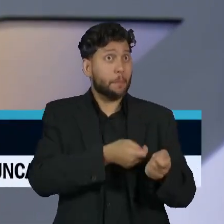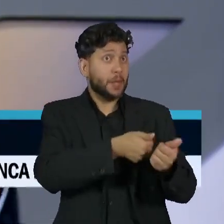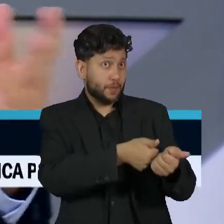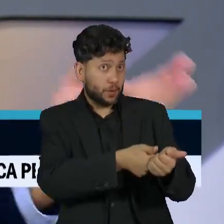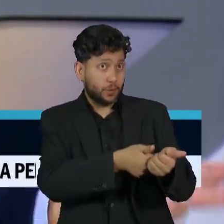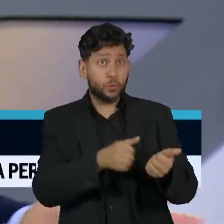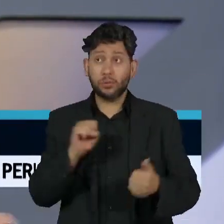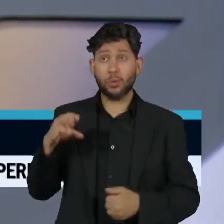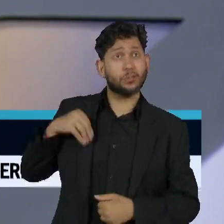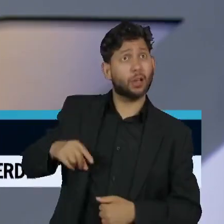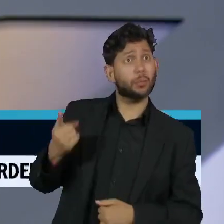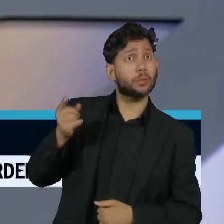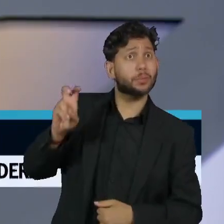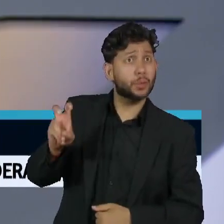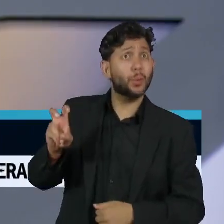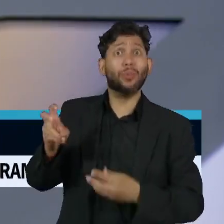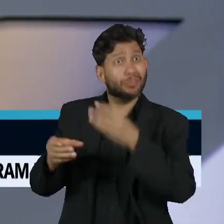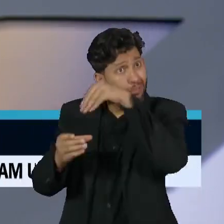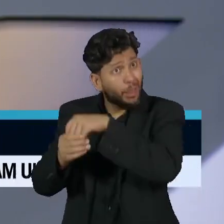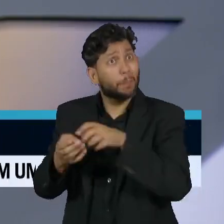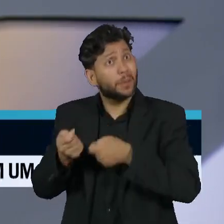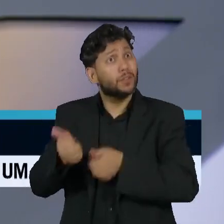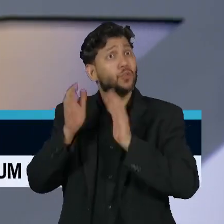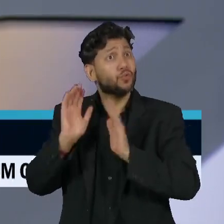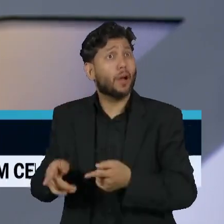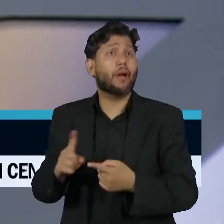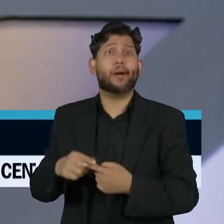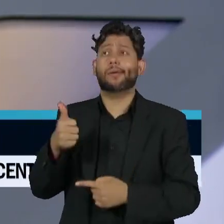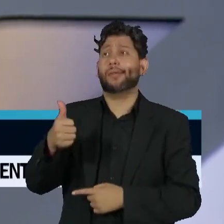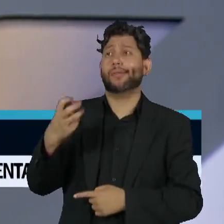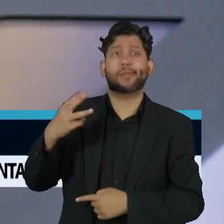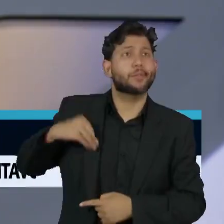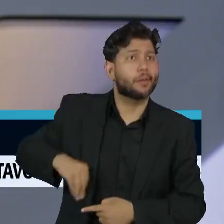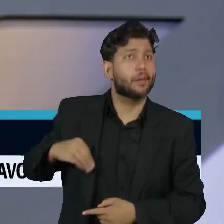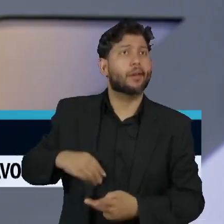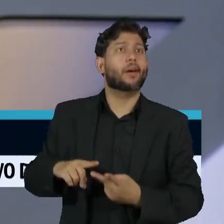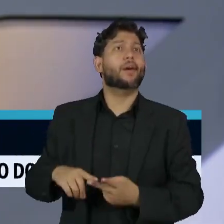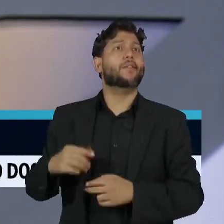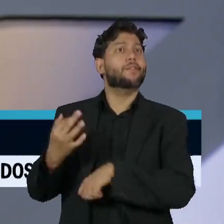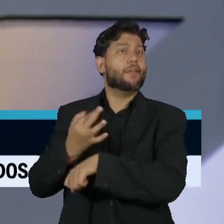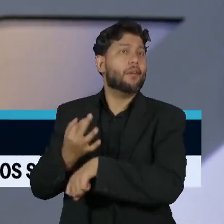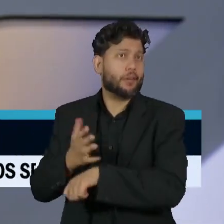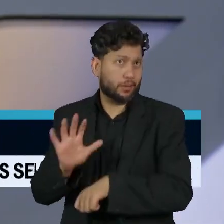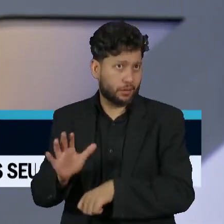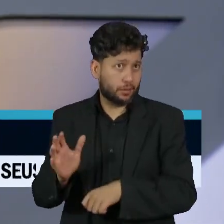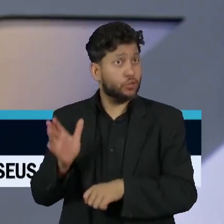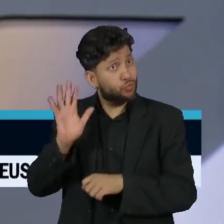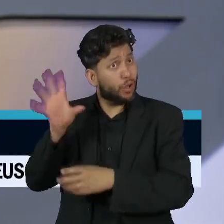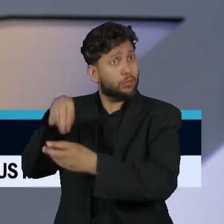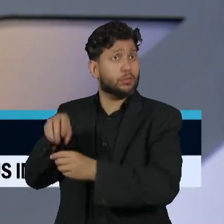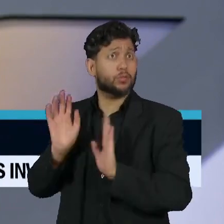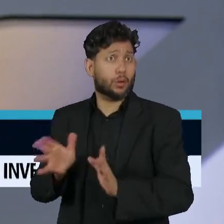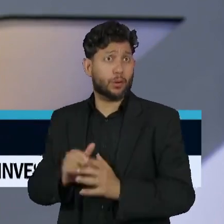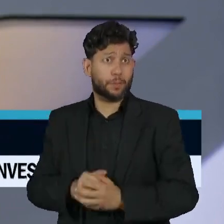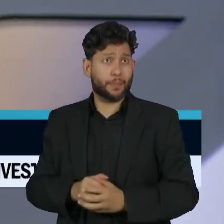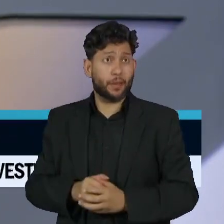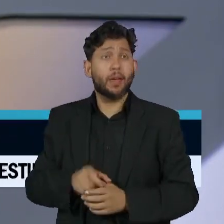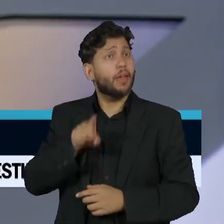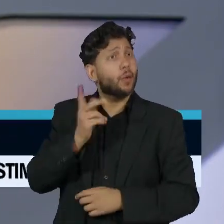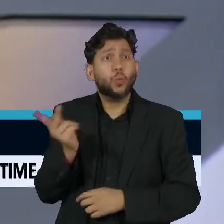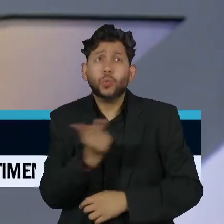13º uma um adicional de férias e outros o problema tá no trabalhador que tem um